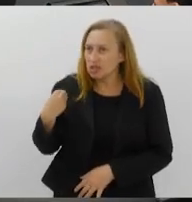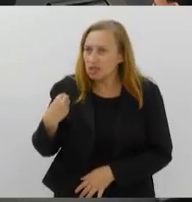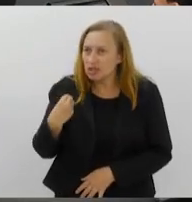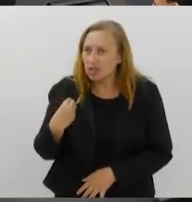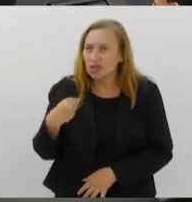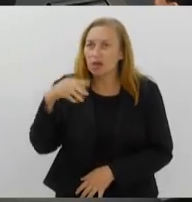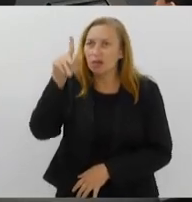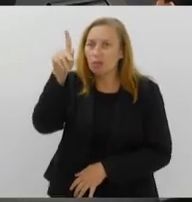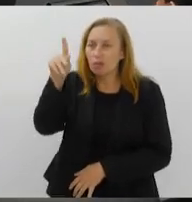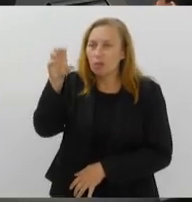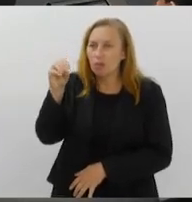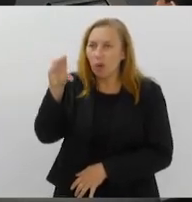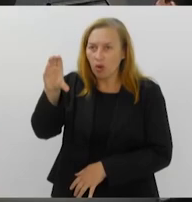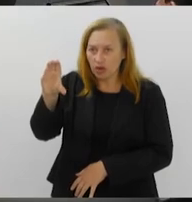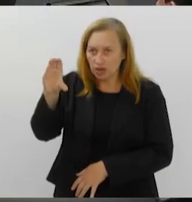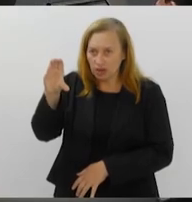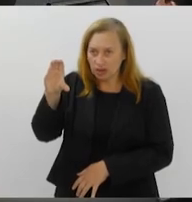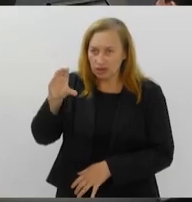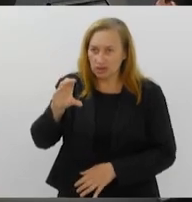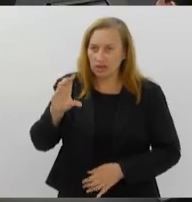POCC,